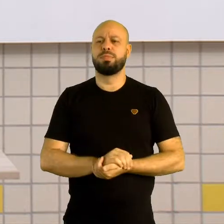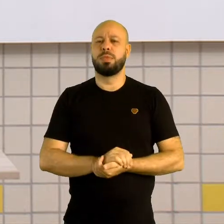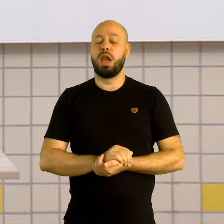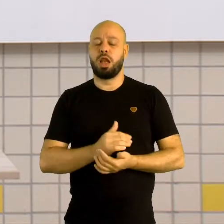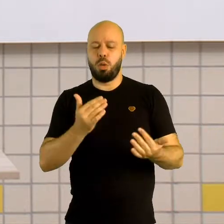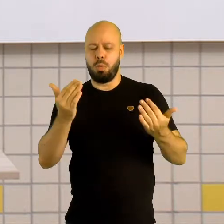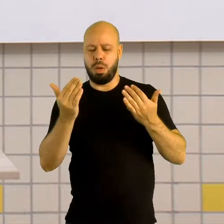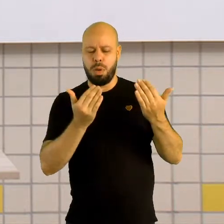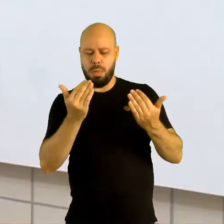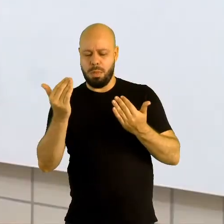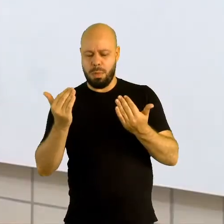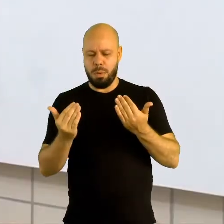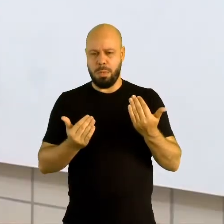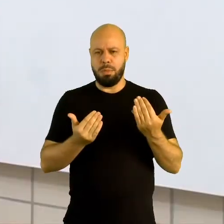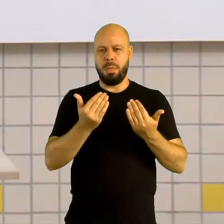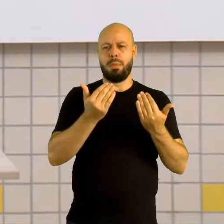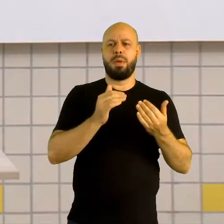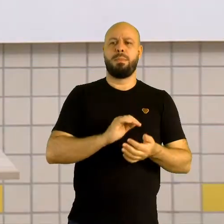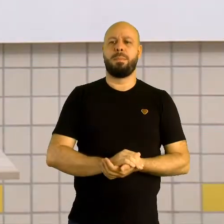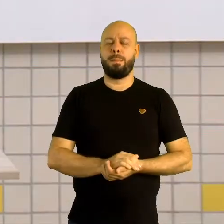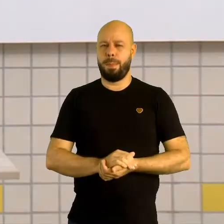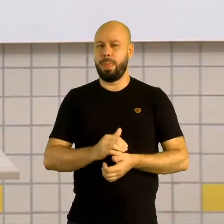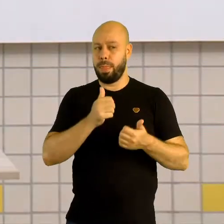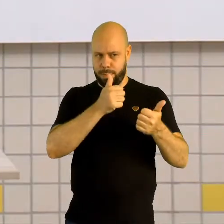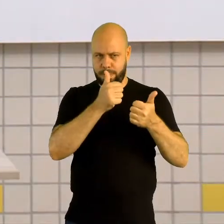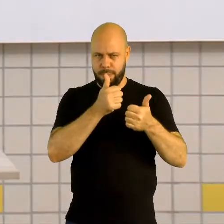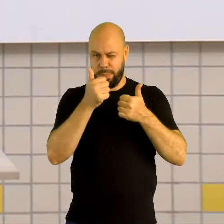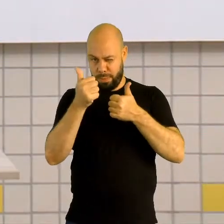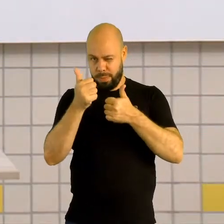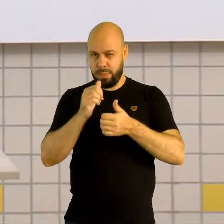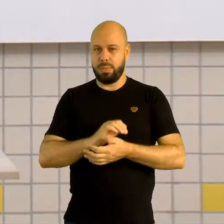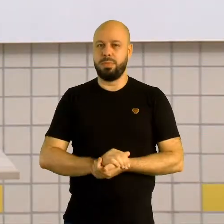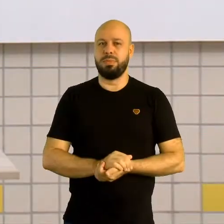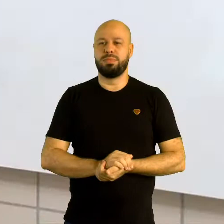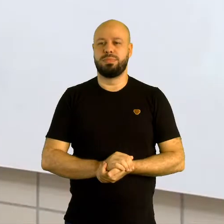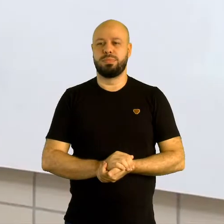comparação com what. Alright?